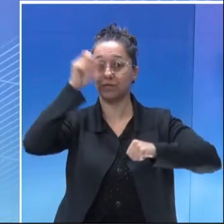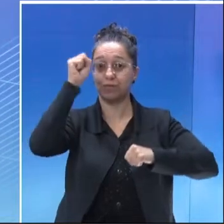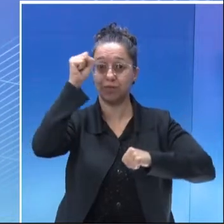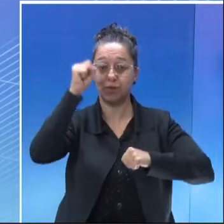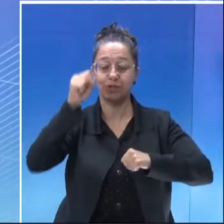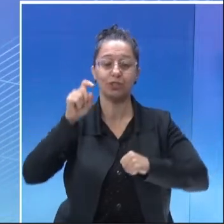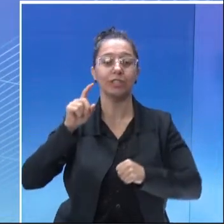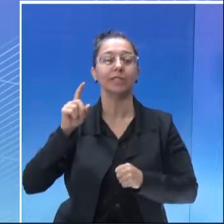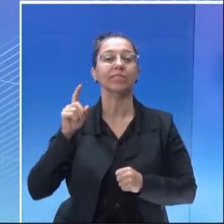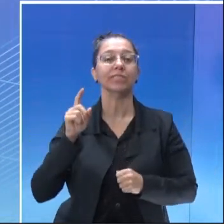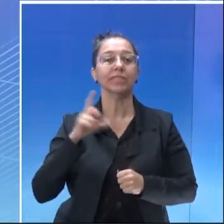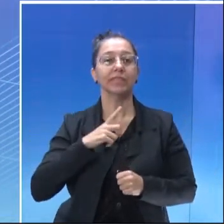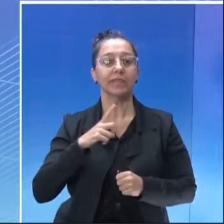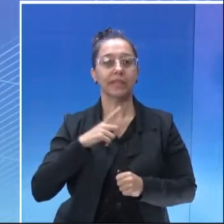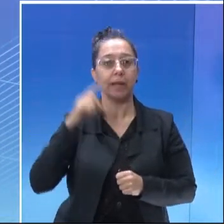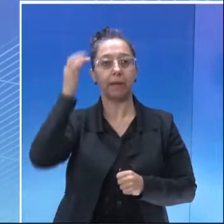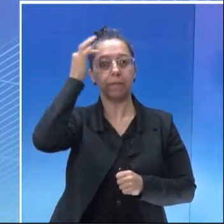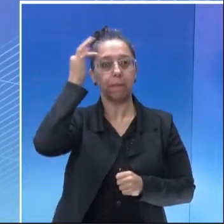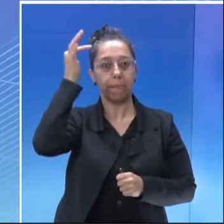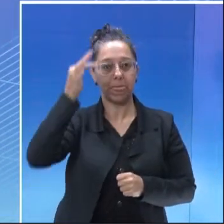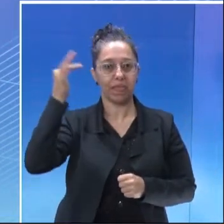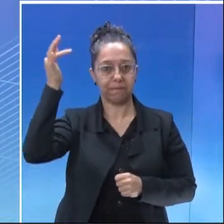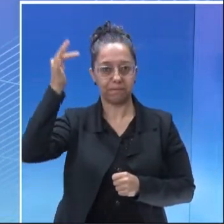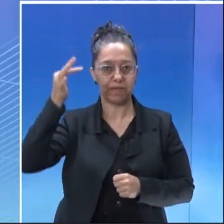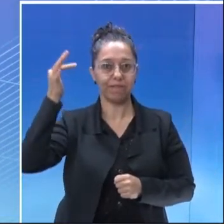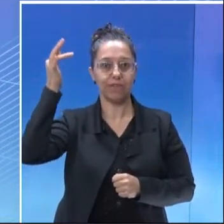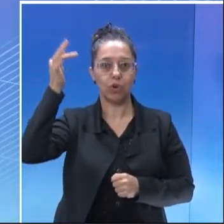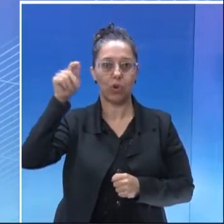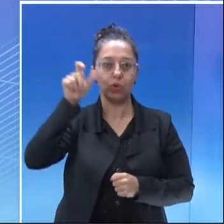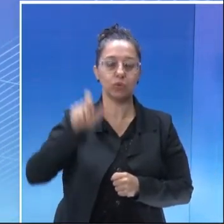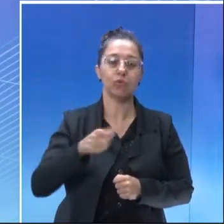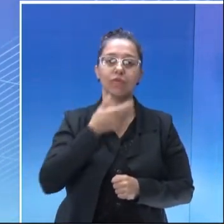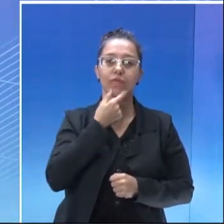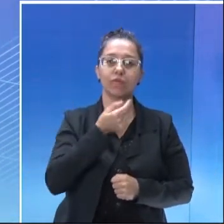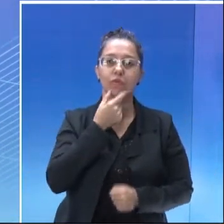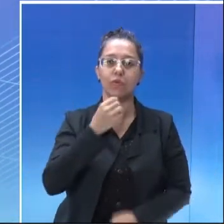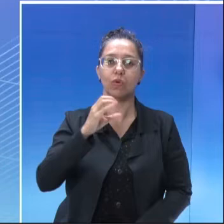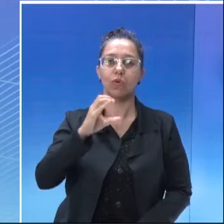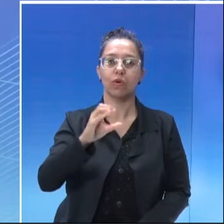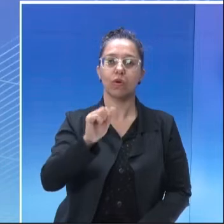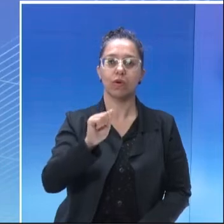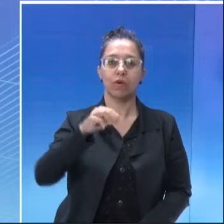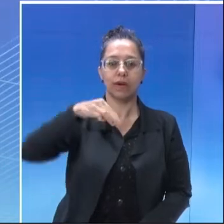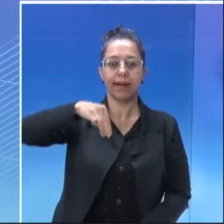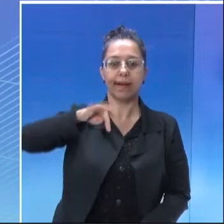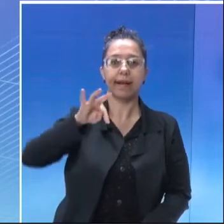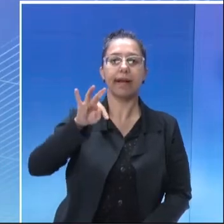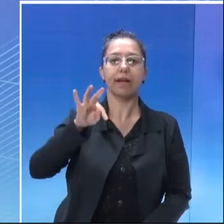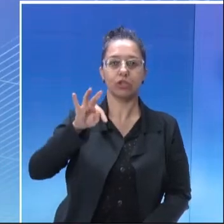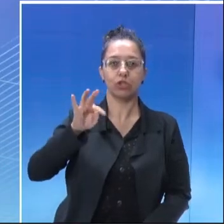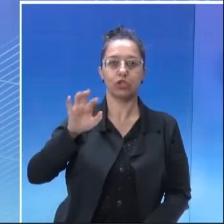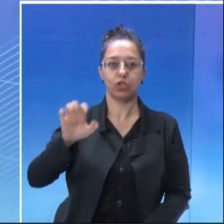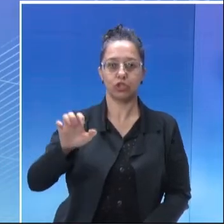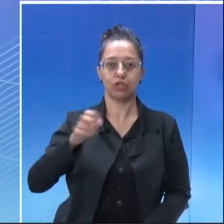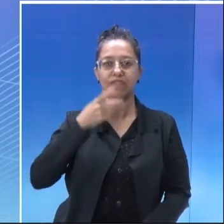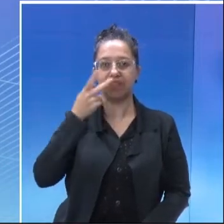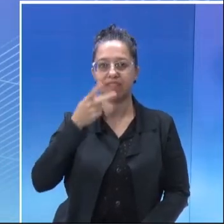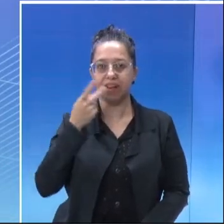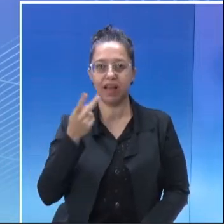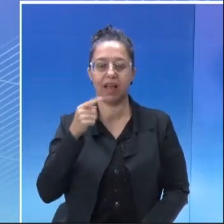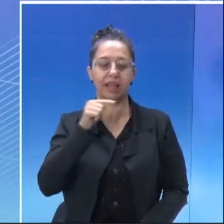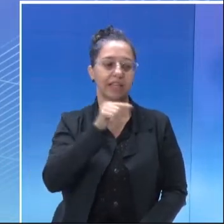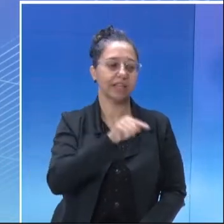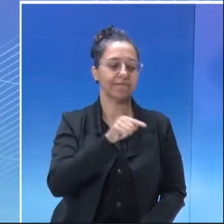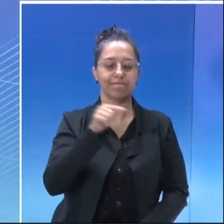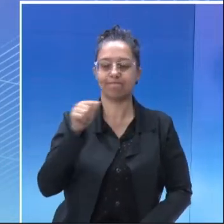no período da modernidade, que um filósofo chamado Immanuel Kant, alemão, vai tentar resolver esse problema,